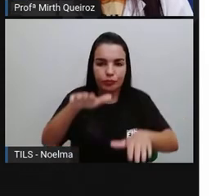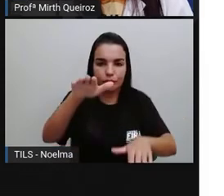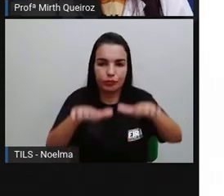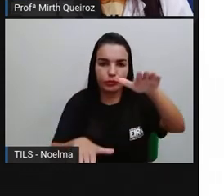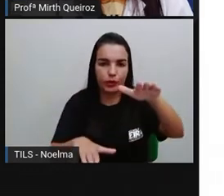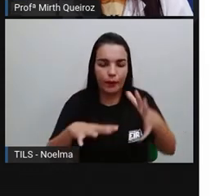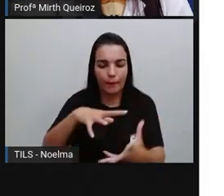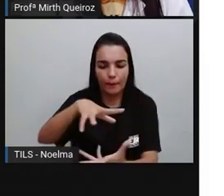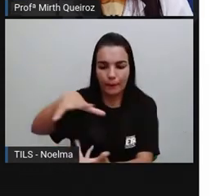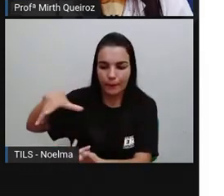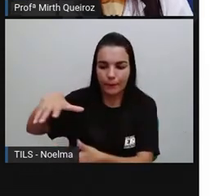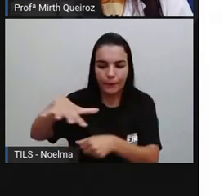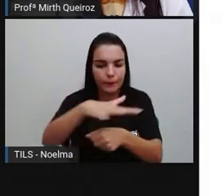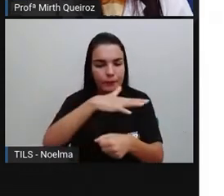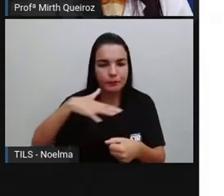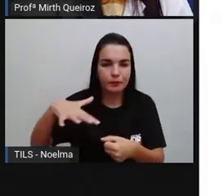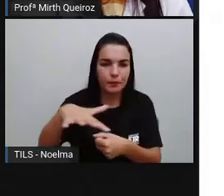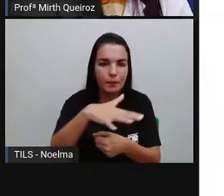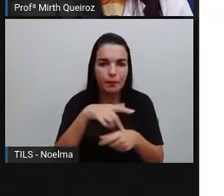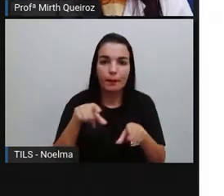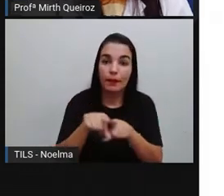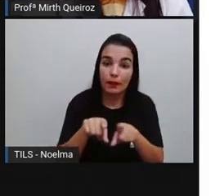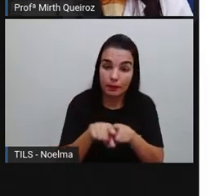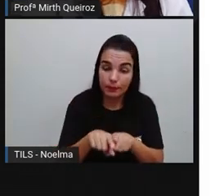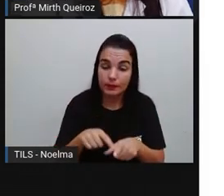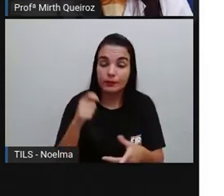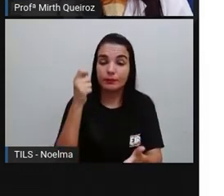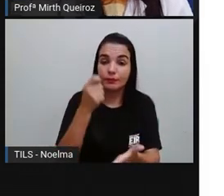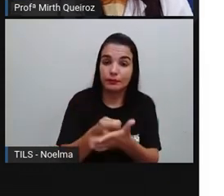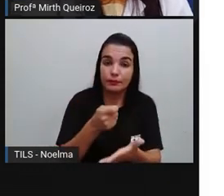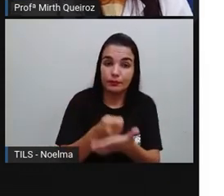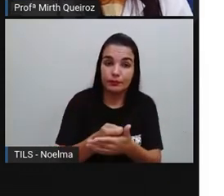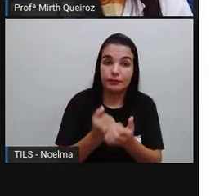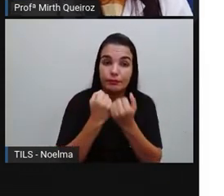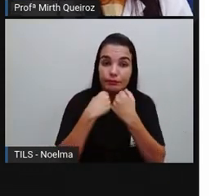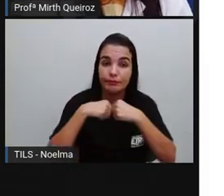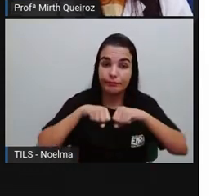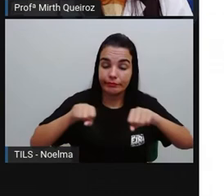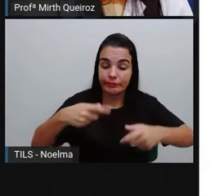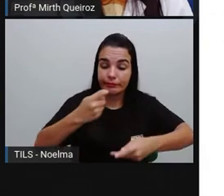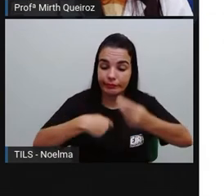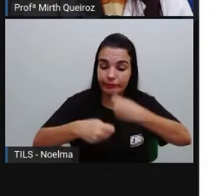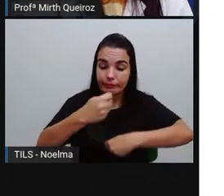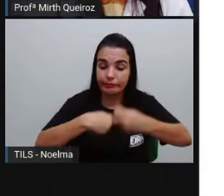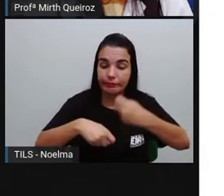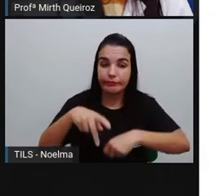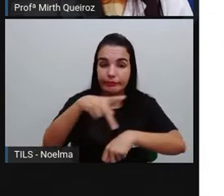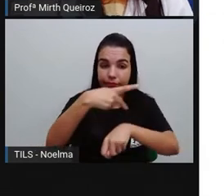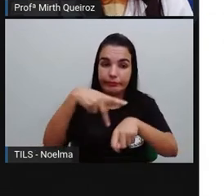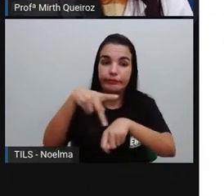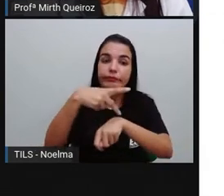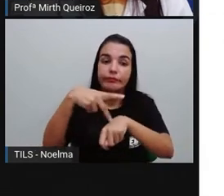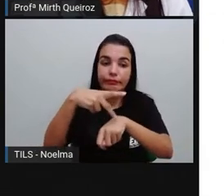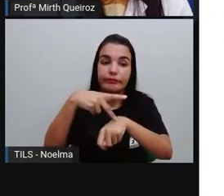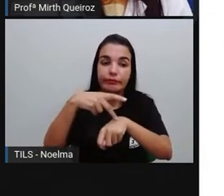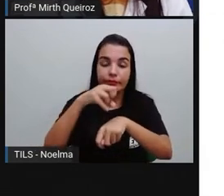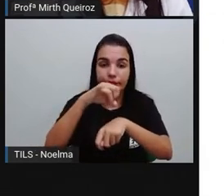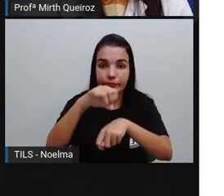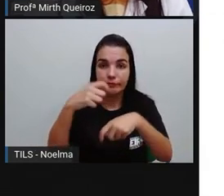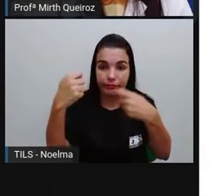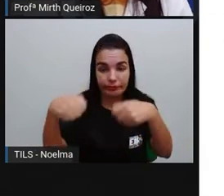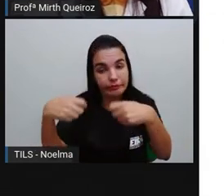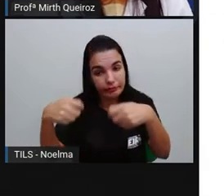ecossistema. Além disso, a redução das espécies compromete de forma grandiosa a economia do país, né? Uma vez que a